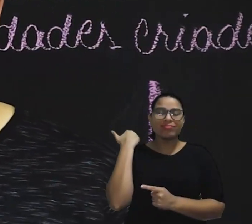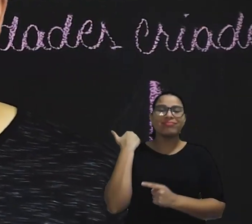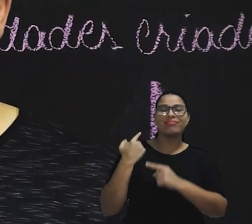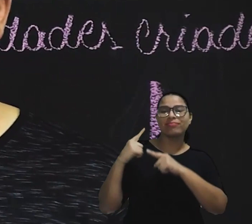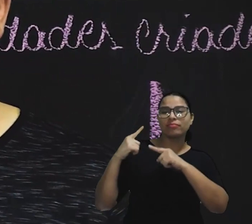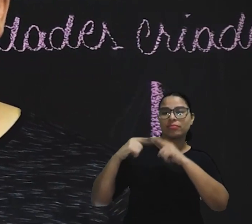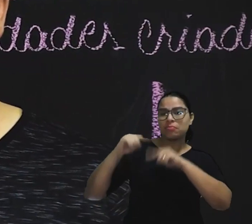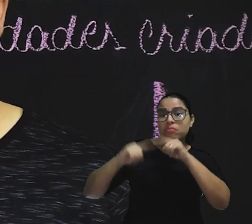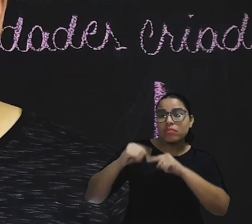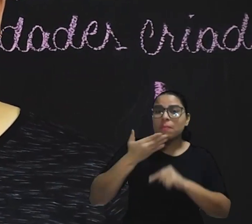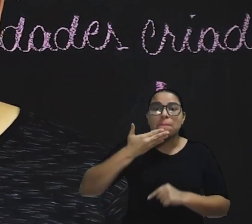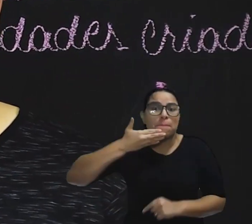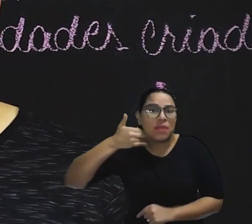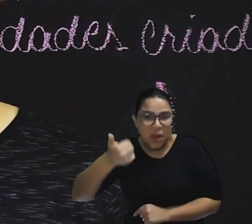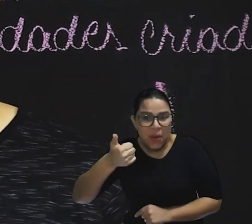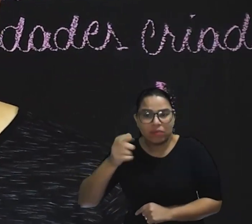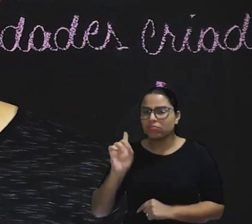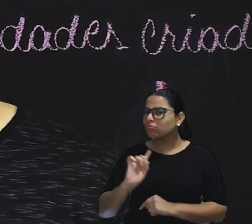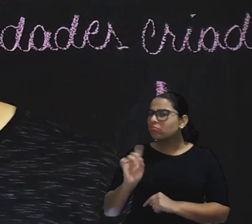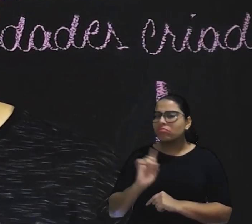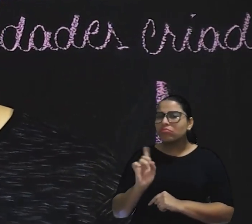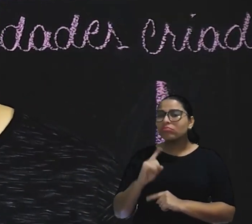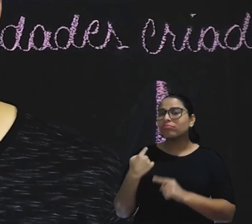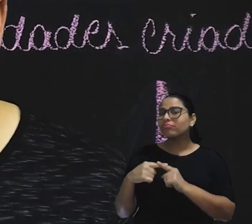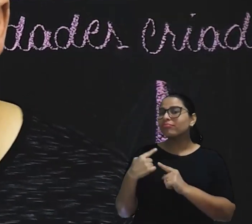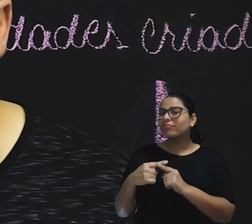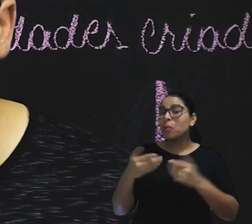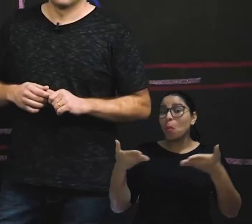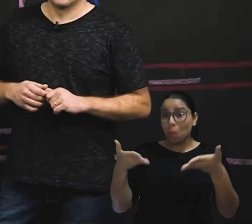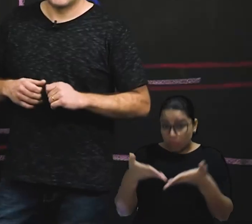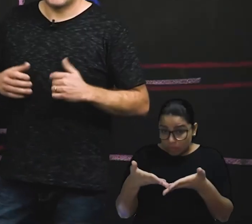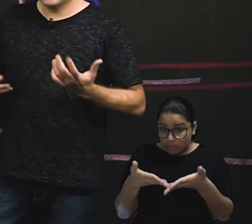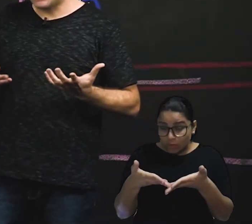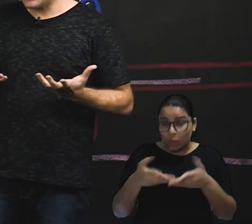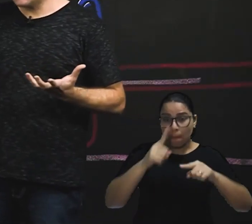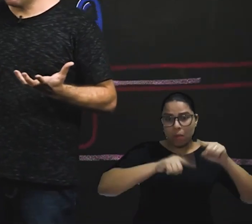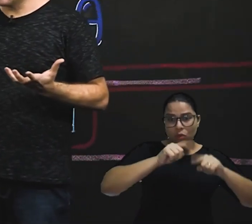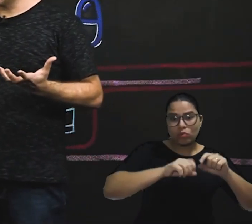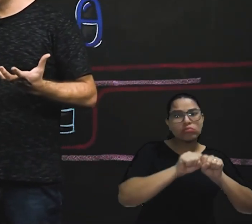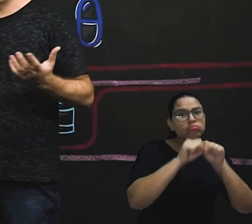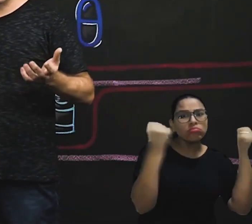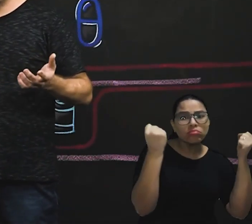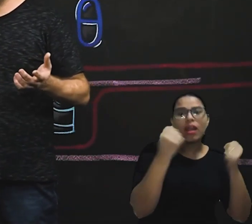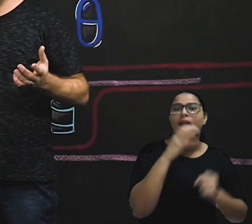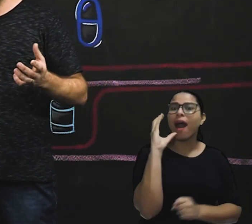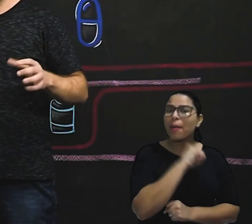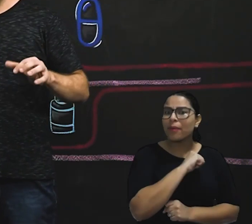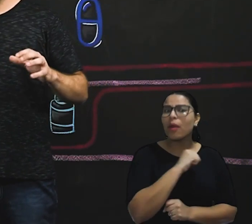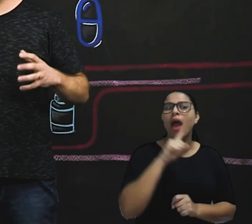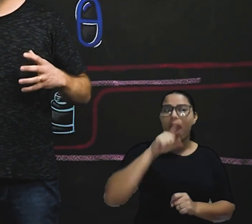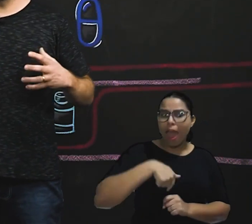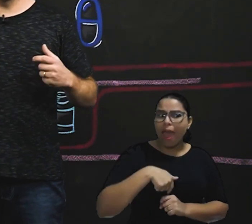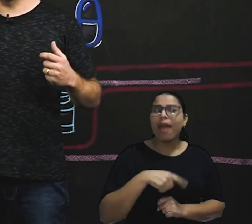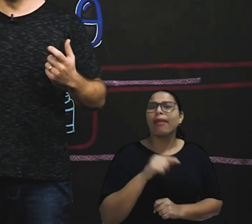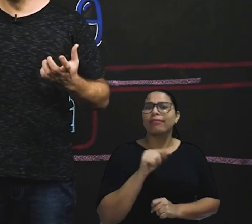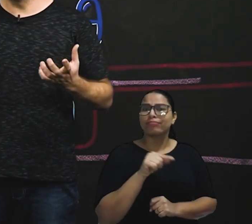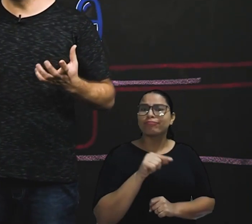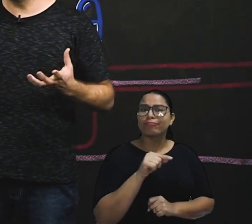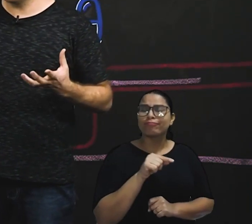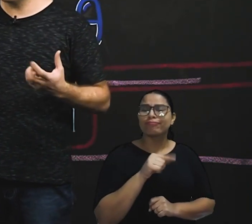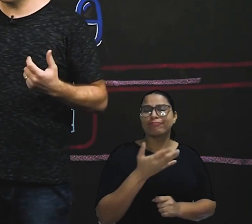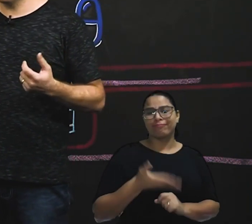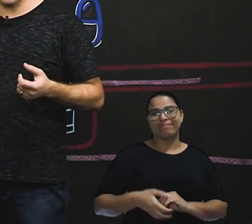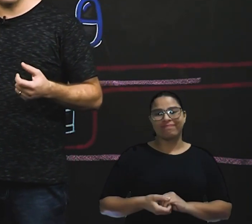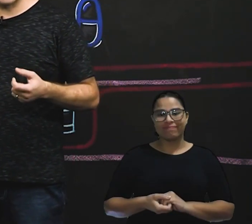ideia justamente de fazer com que esses produtos se estraguem mais rápido é intencional. A ideia depois da Segunda Guerra Mundial era fazer com que os